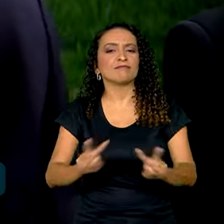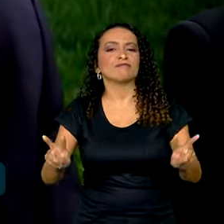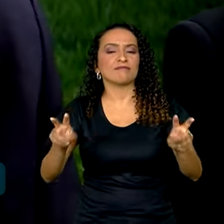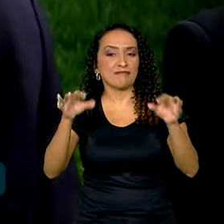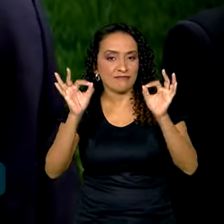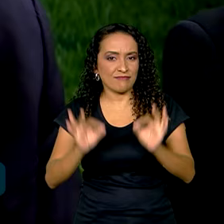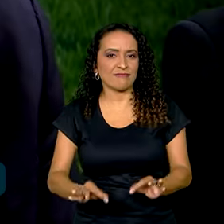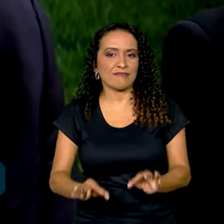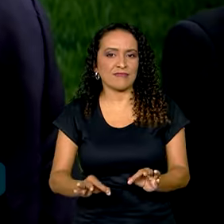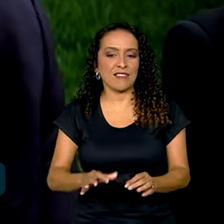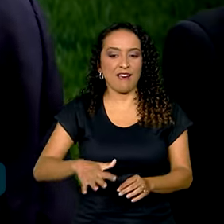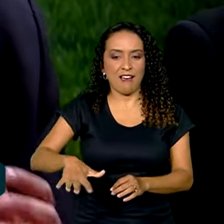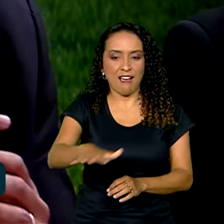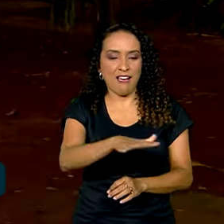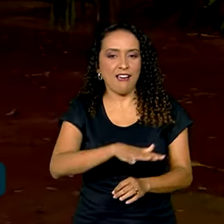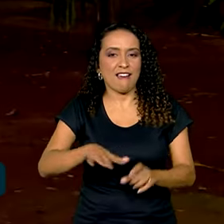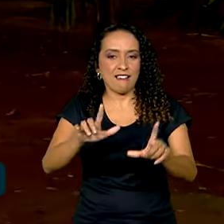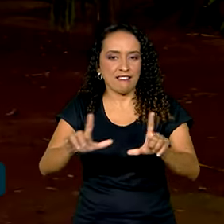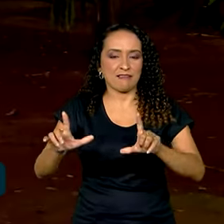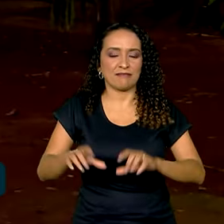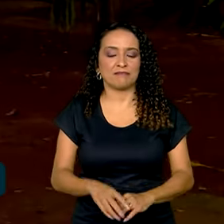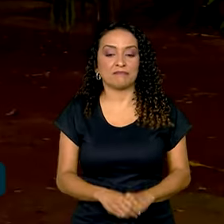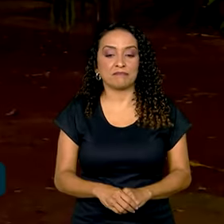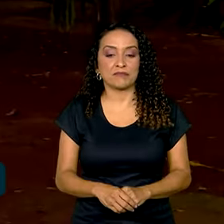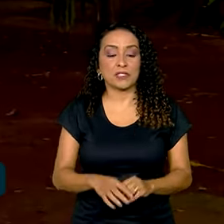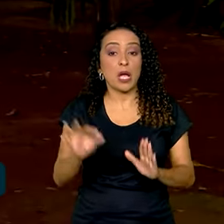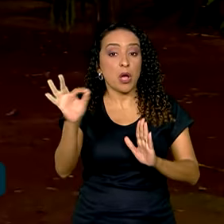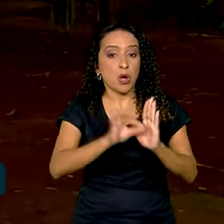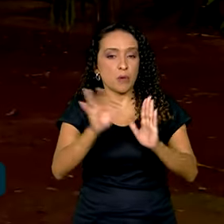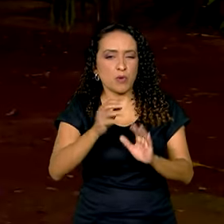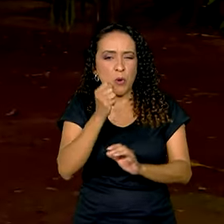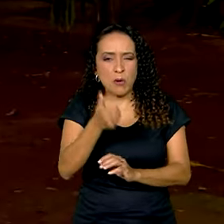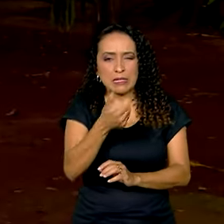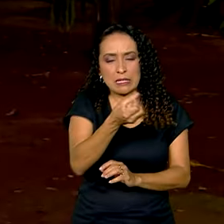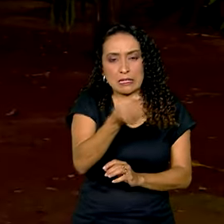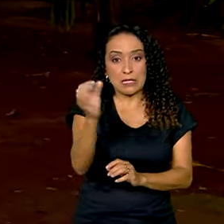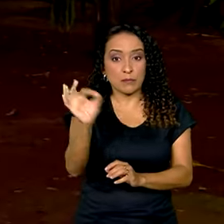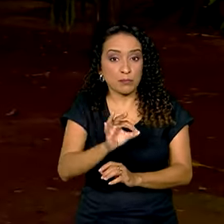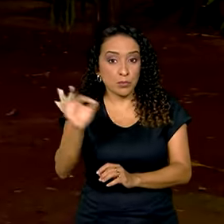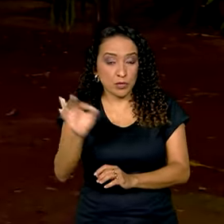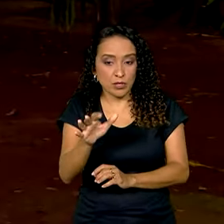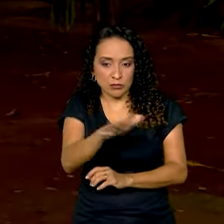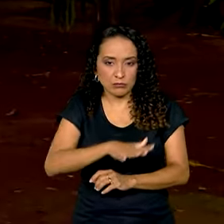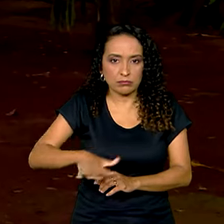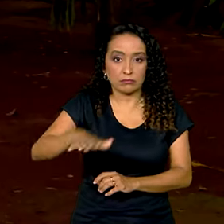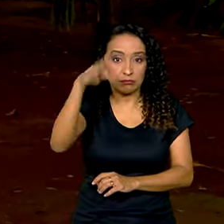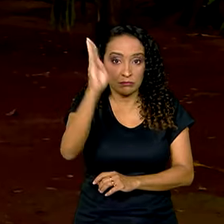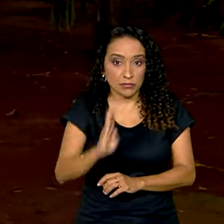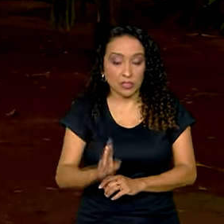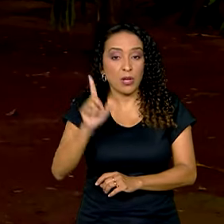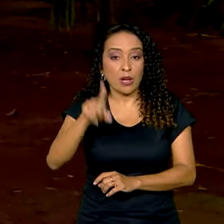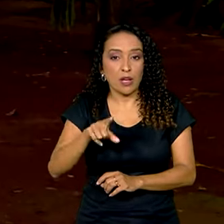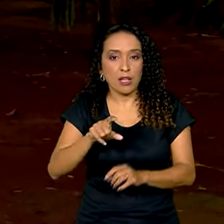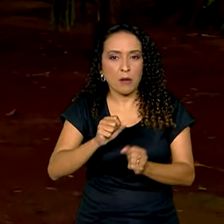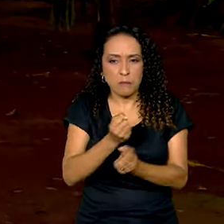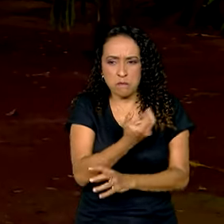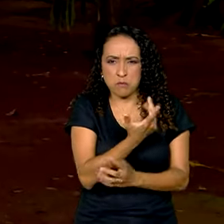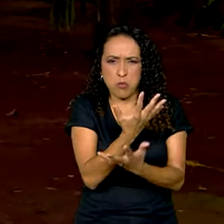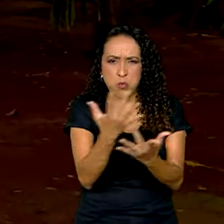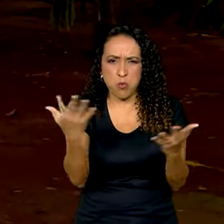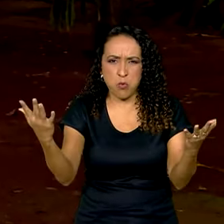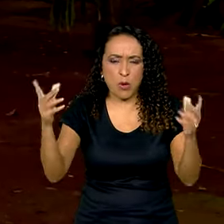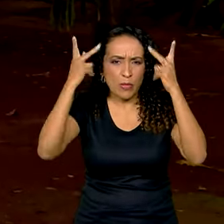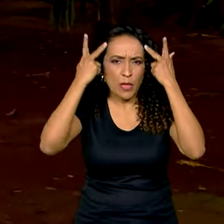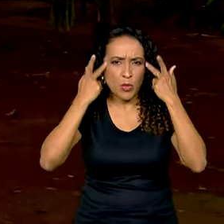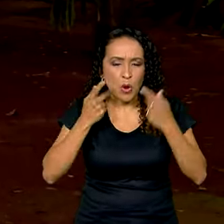bastante nessa plataforma. De acordo com o IBGE, quase 60% do território brasileiro é coberto por florestas